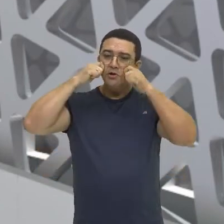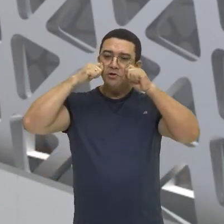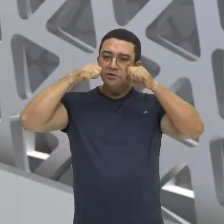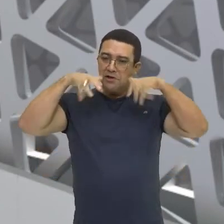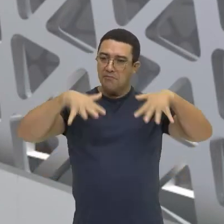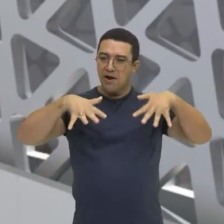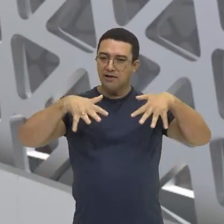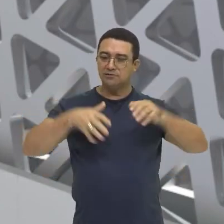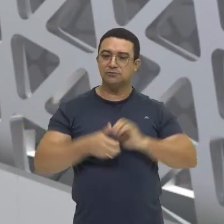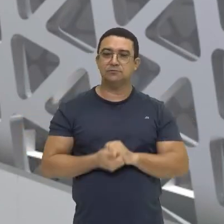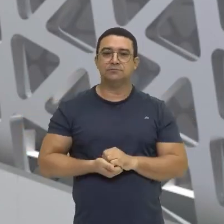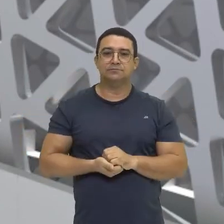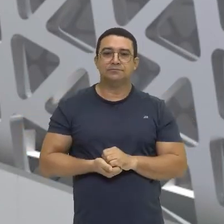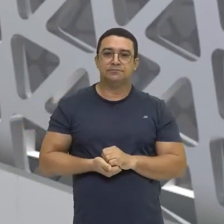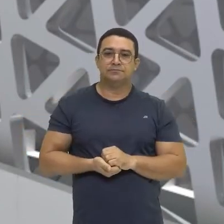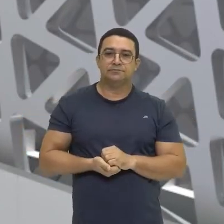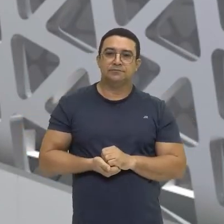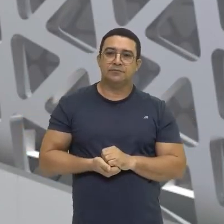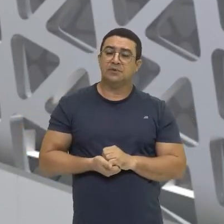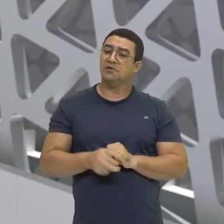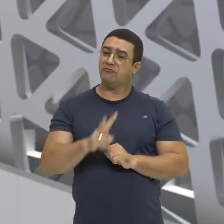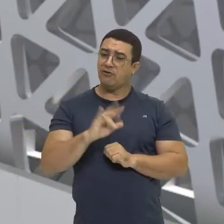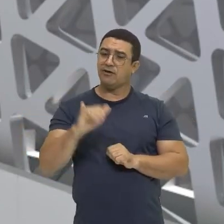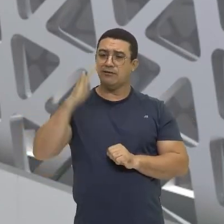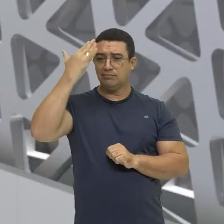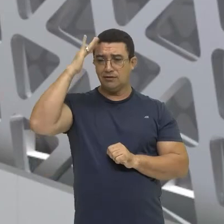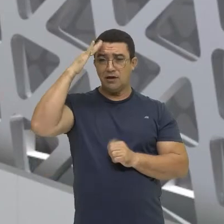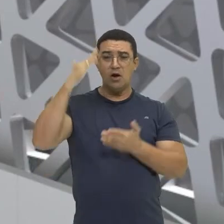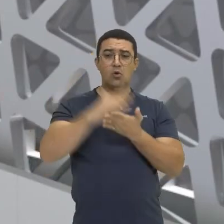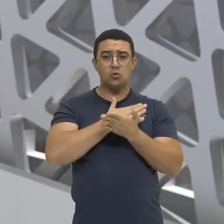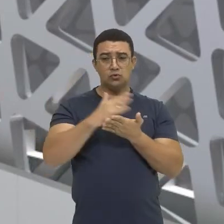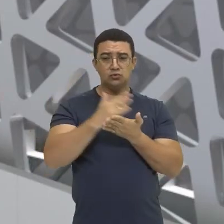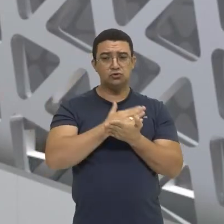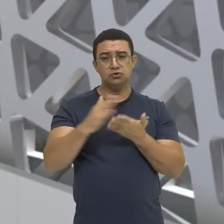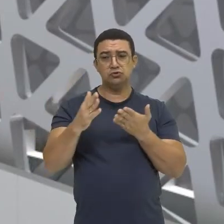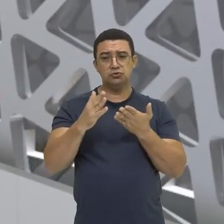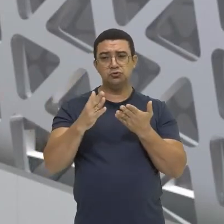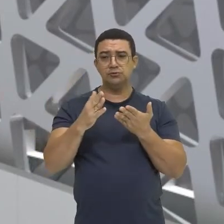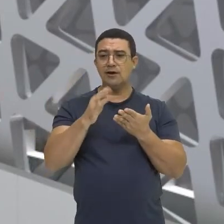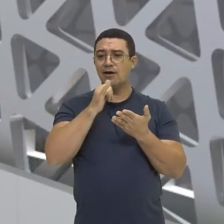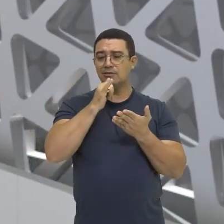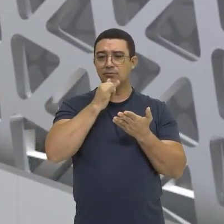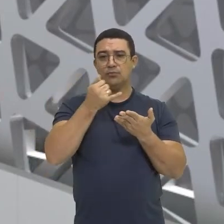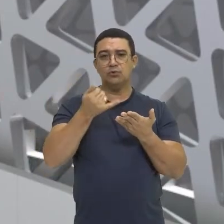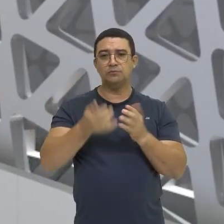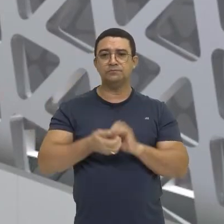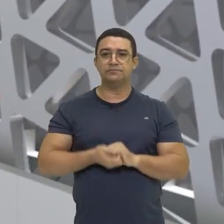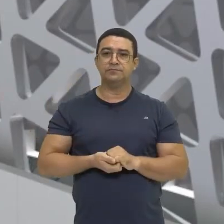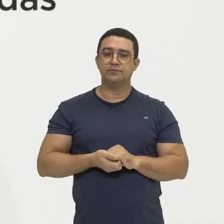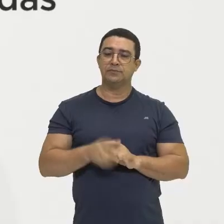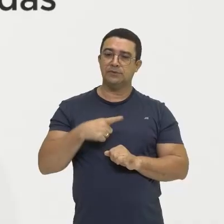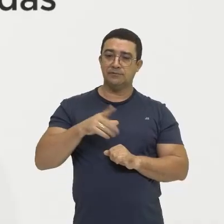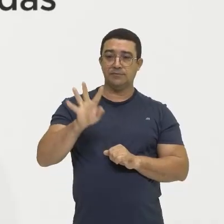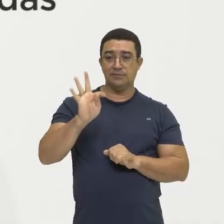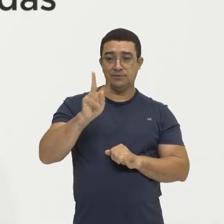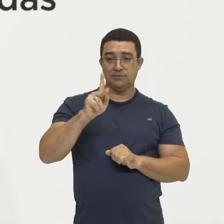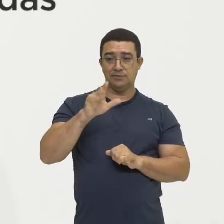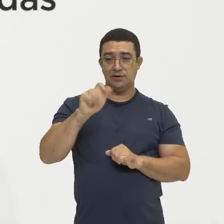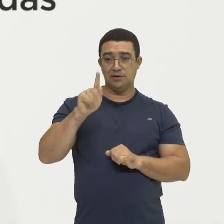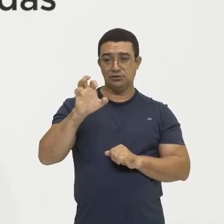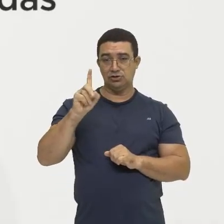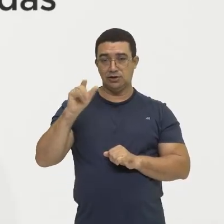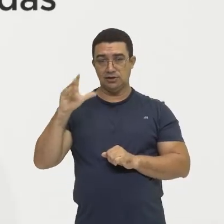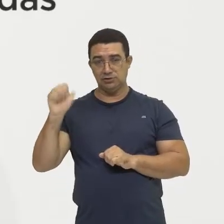gênero dramático, ele vai compreender algumas modalidades, né? Nós temos aí, olha, a tragédia,